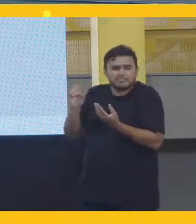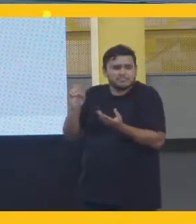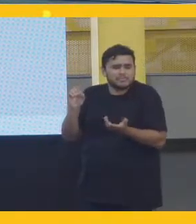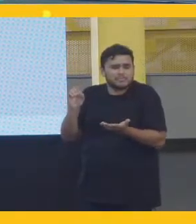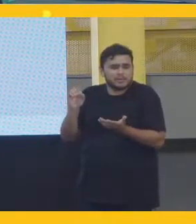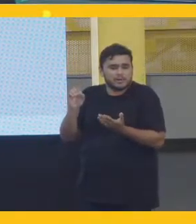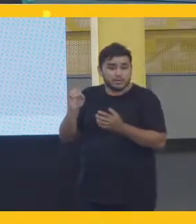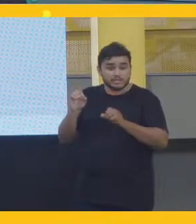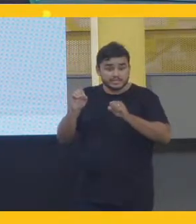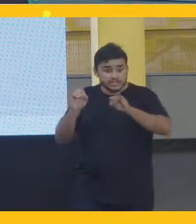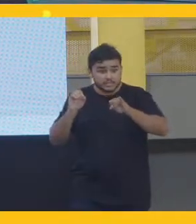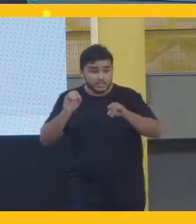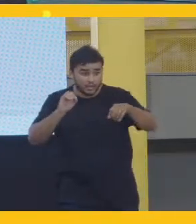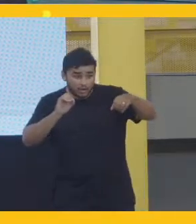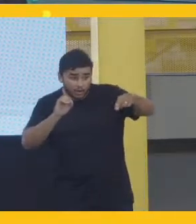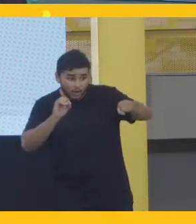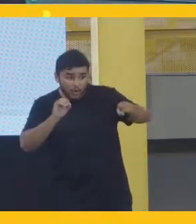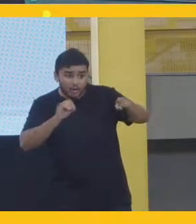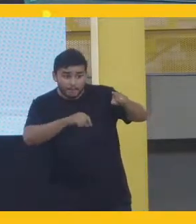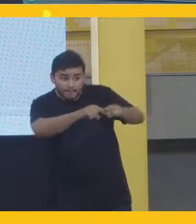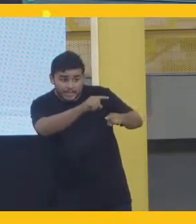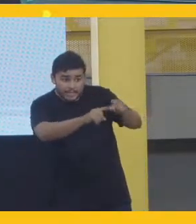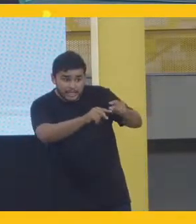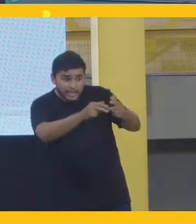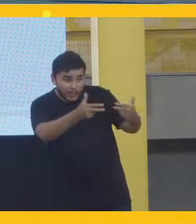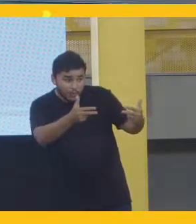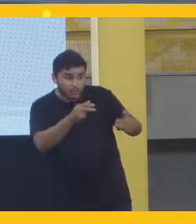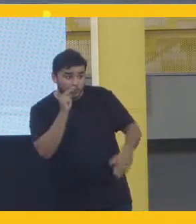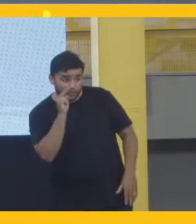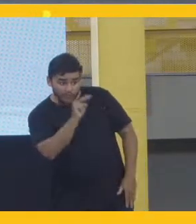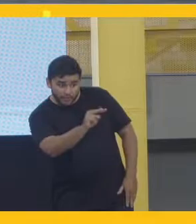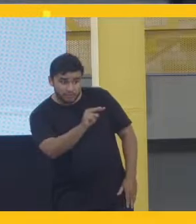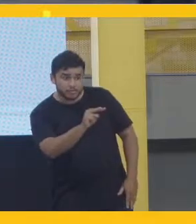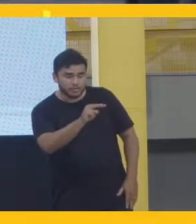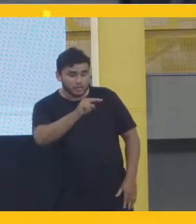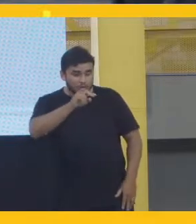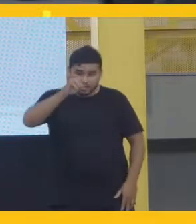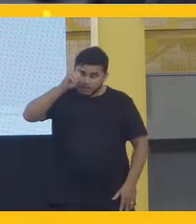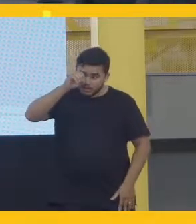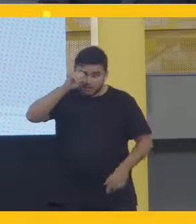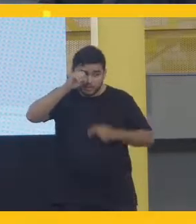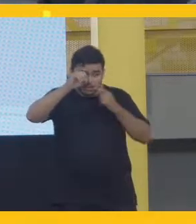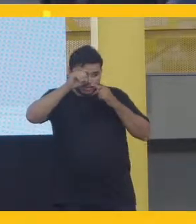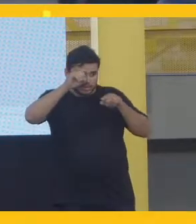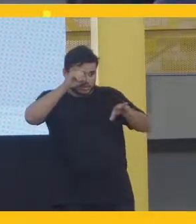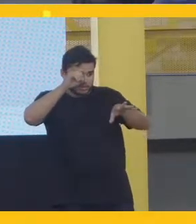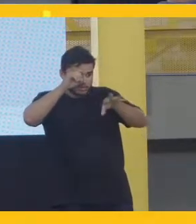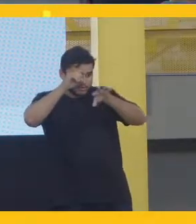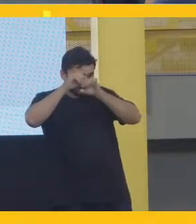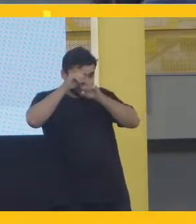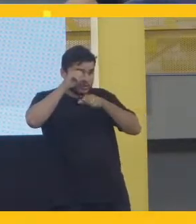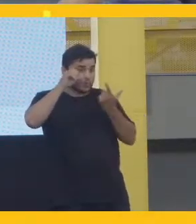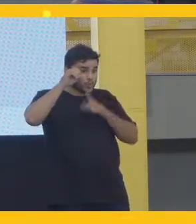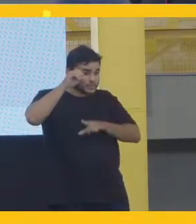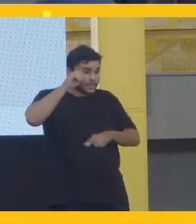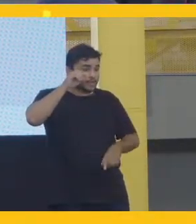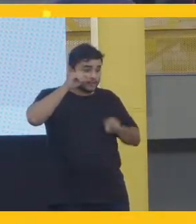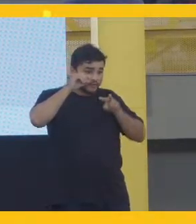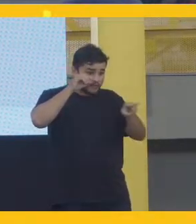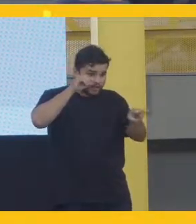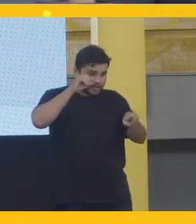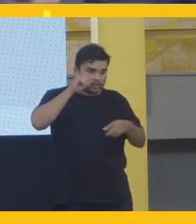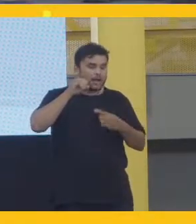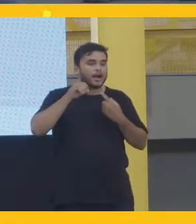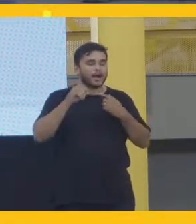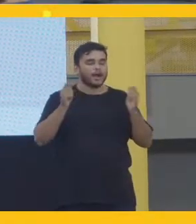Quando a luz de um objeto chega aos seus olhos e atinge a sua retina, aí você vê. Mas